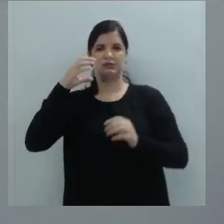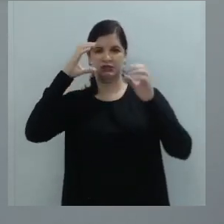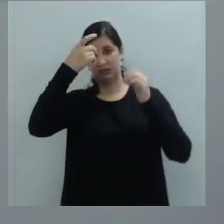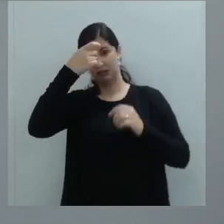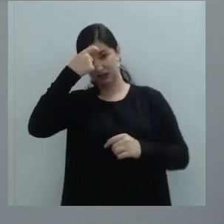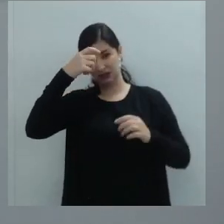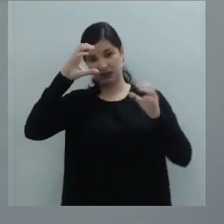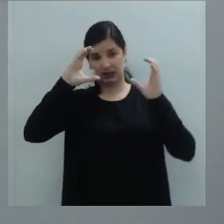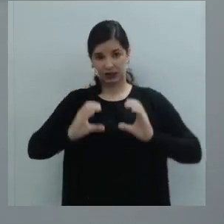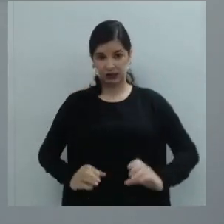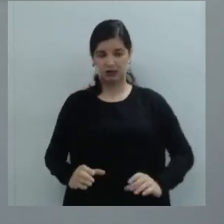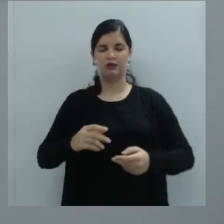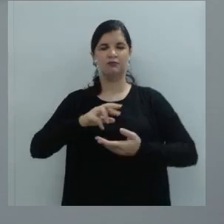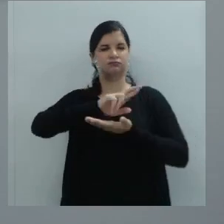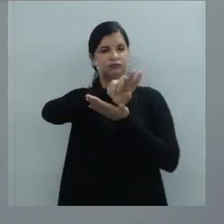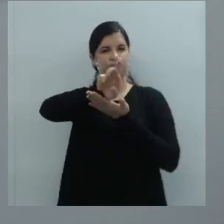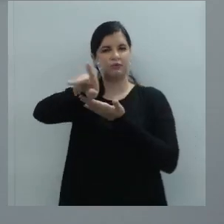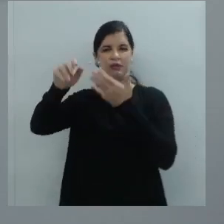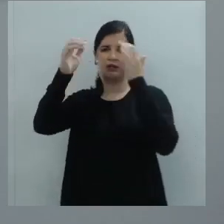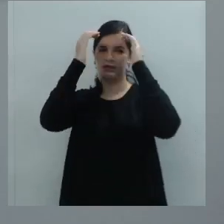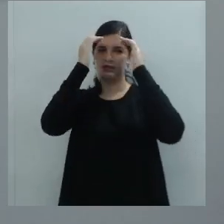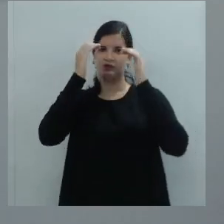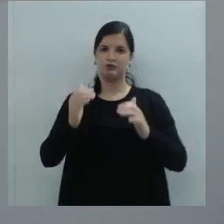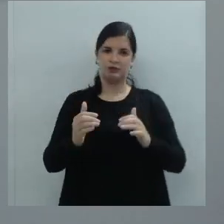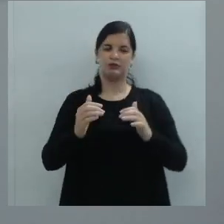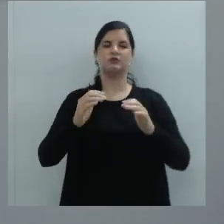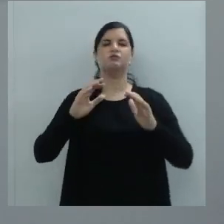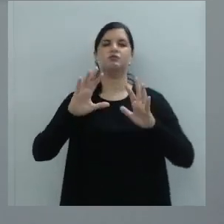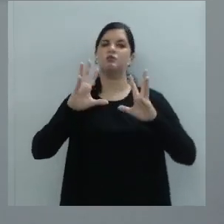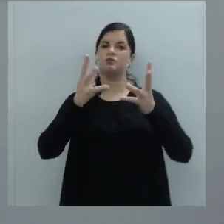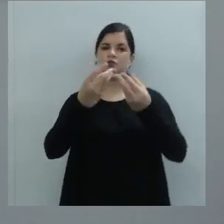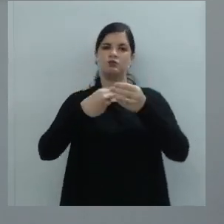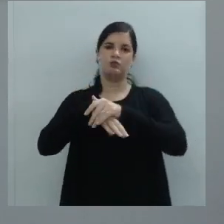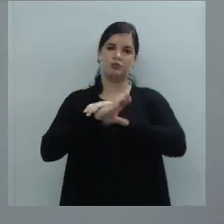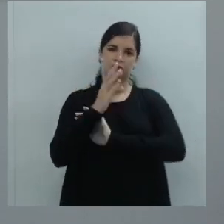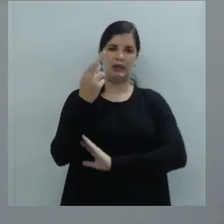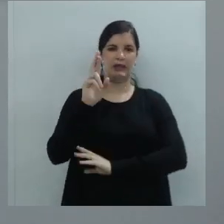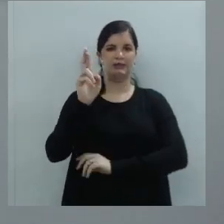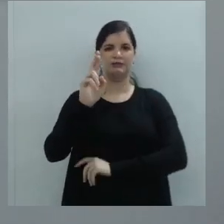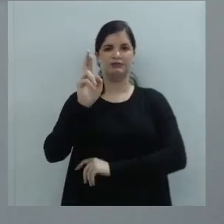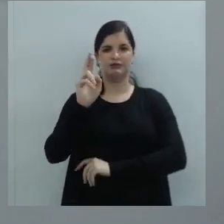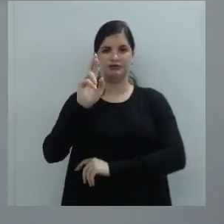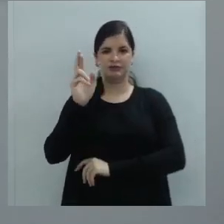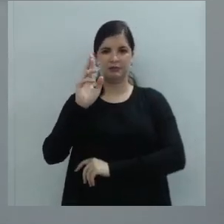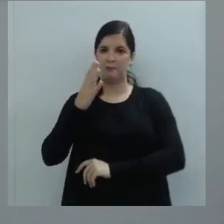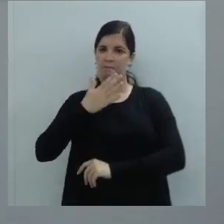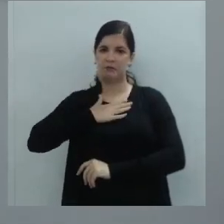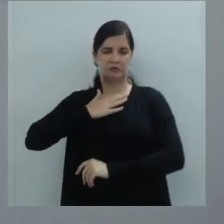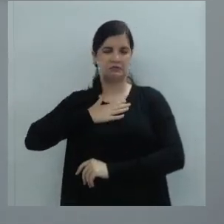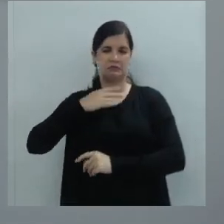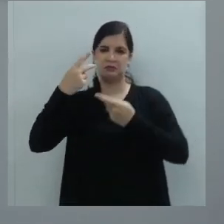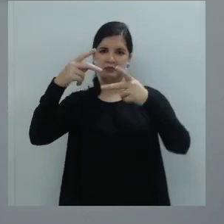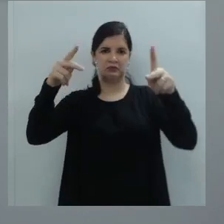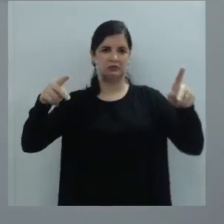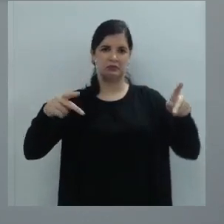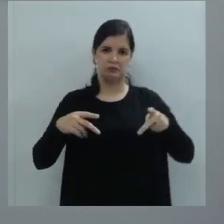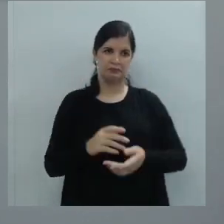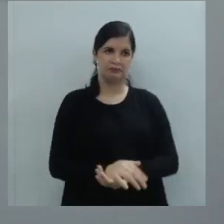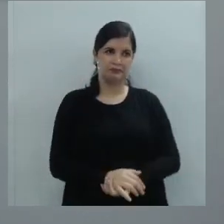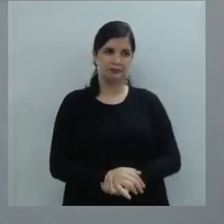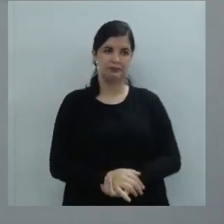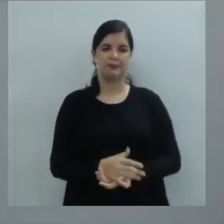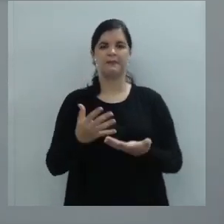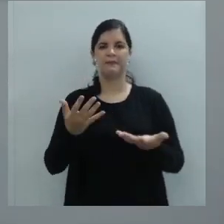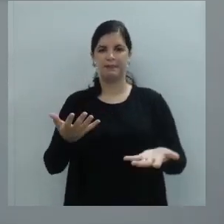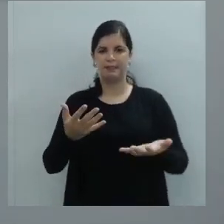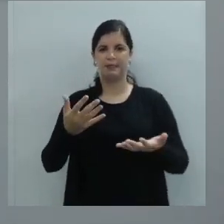cidadania, pluralidade, respeito às tradições religiosas, minha e a dos outros, ou